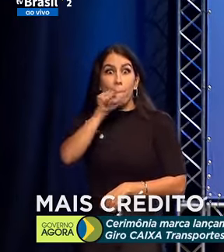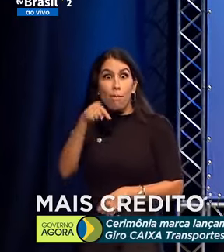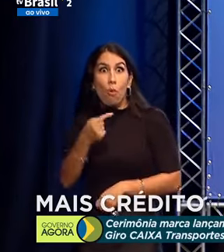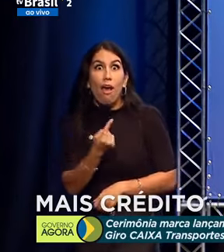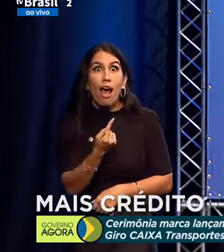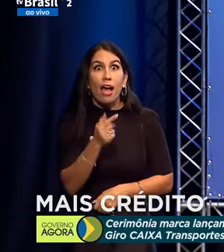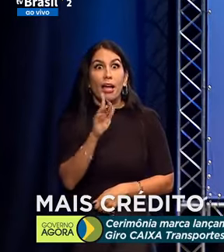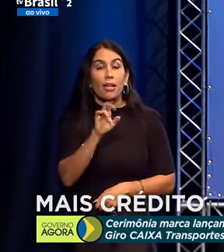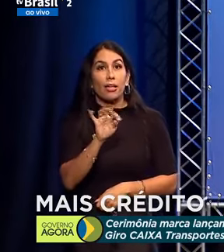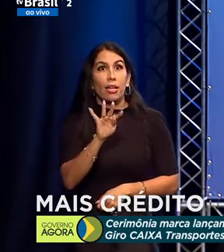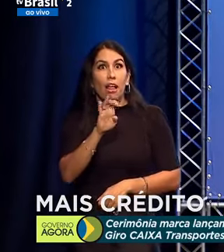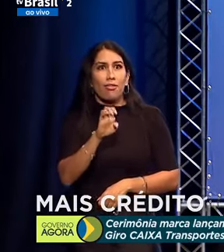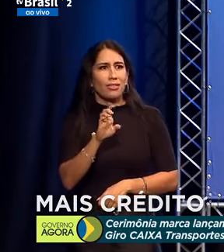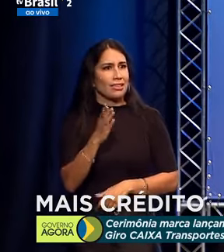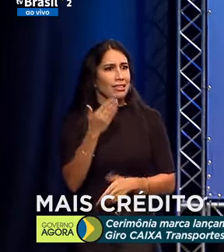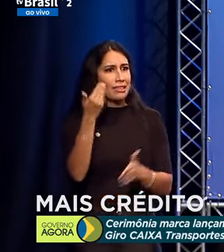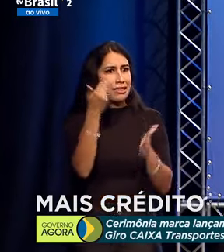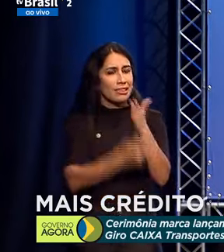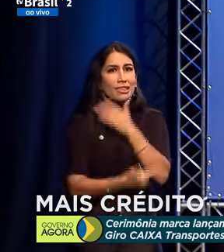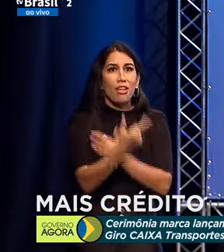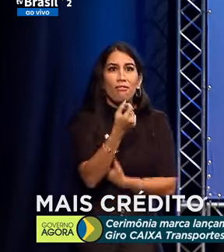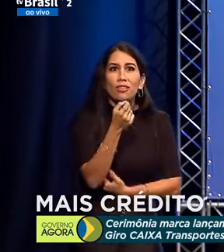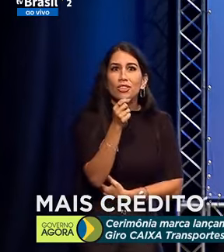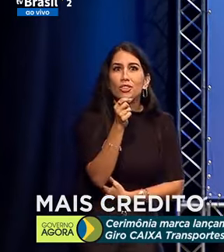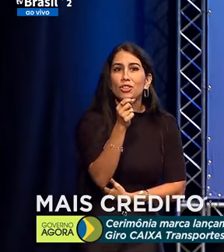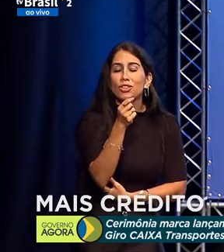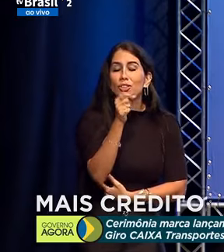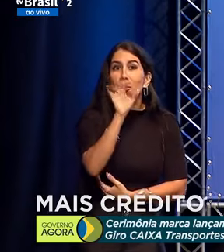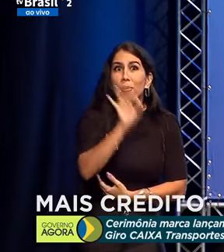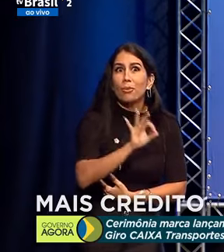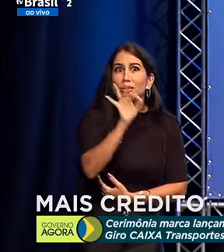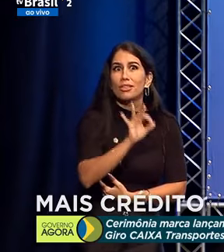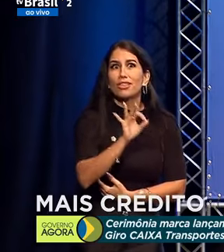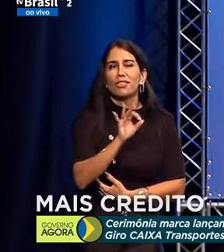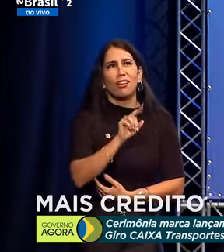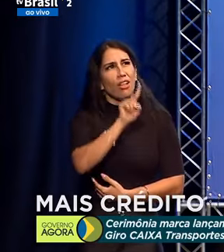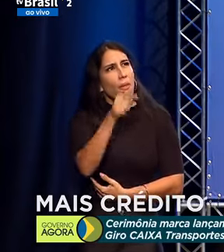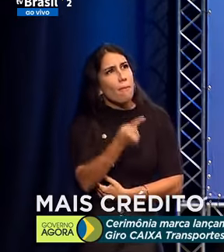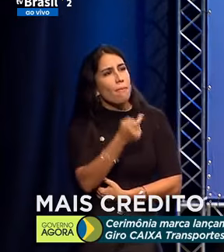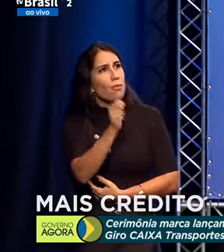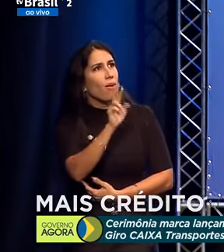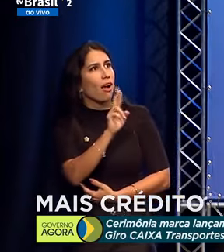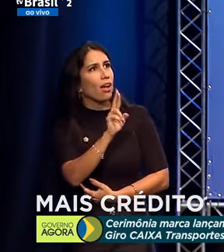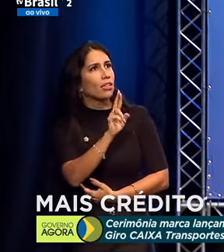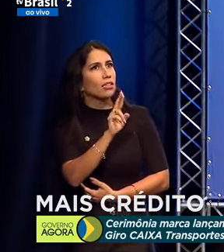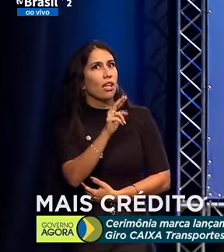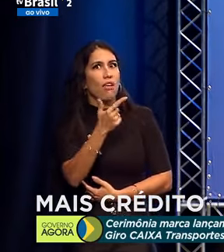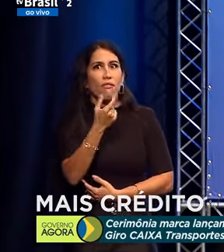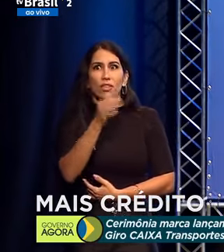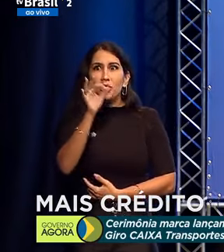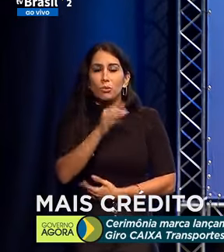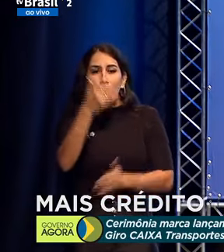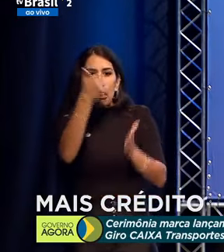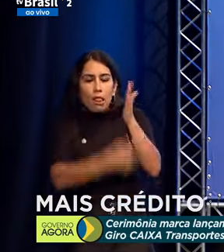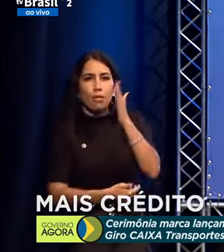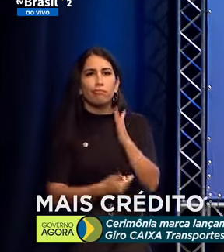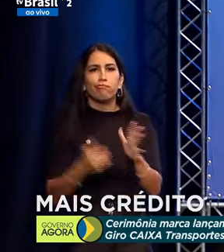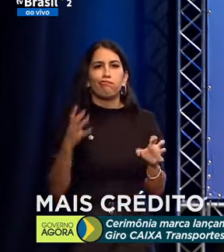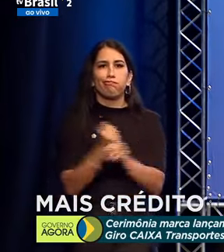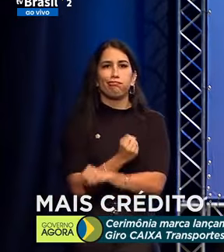ele era obrigado a descontar 20%, porque ele não tinha dinheiro para fazer a viagem. Ou seja, dos 1.000 que ele recebia, ele ficava com 800. E